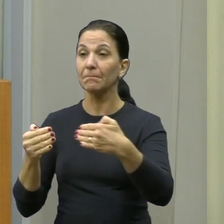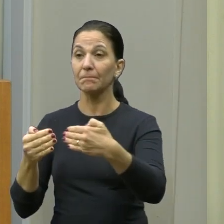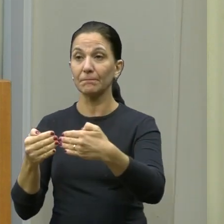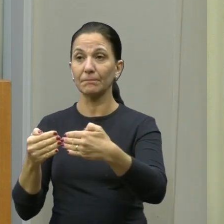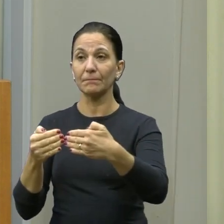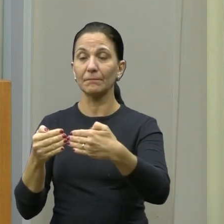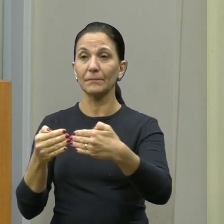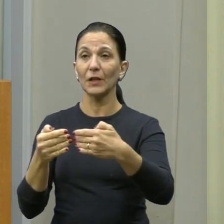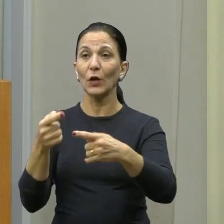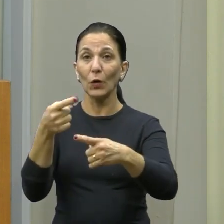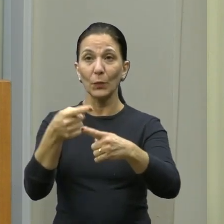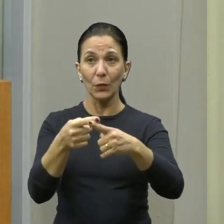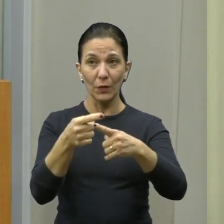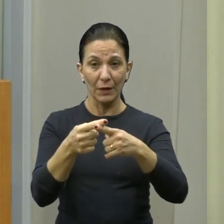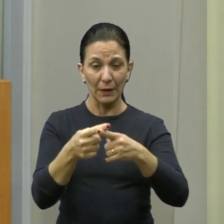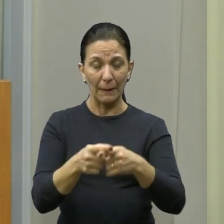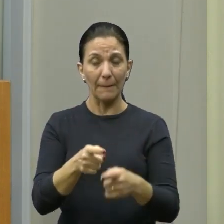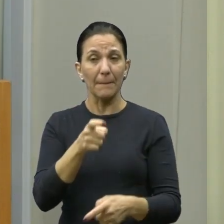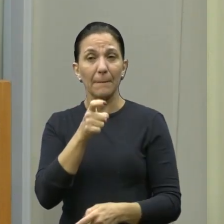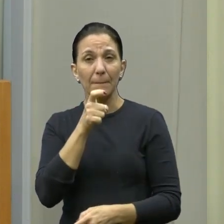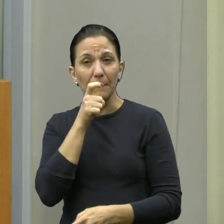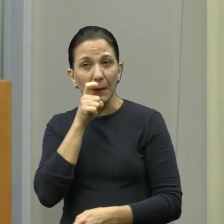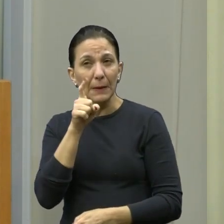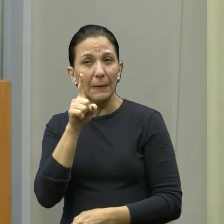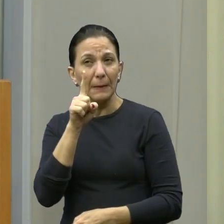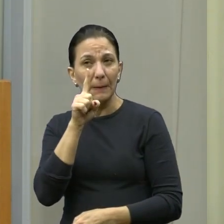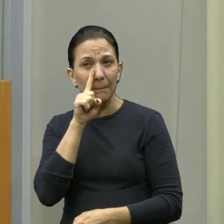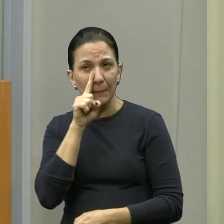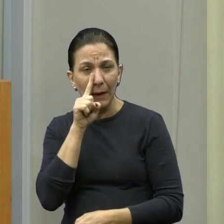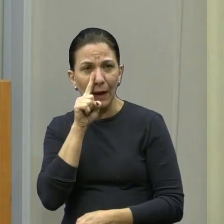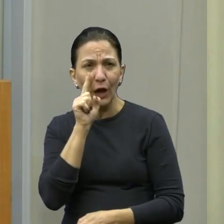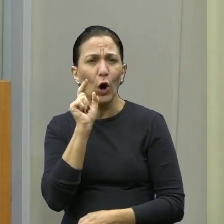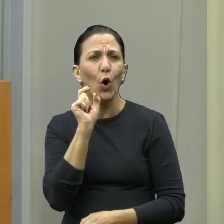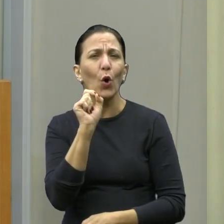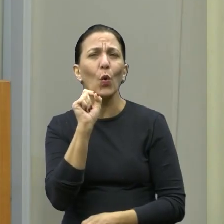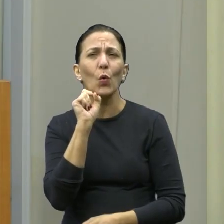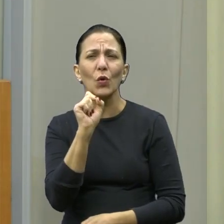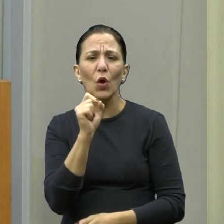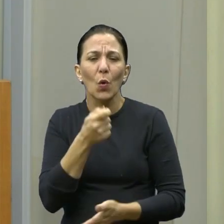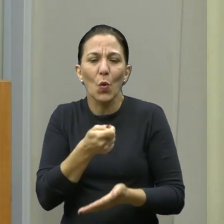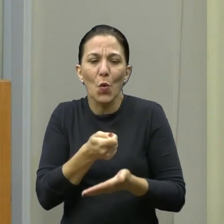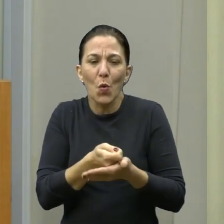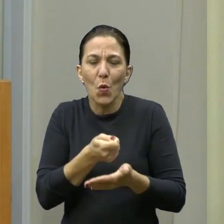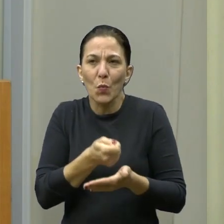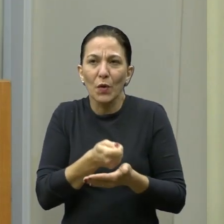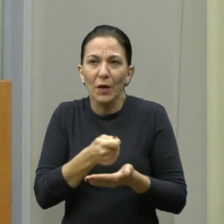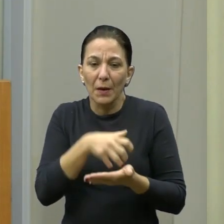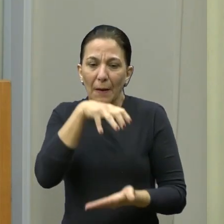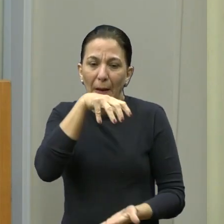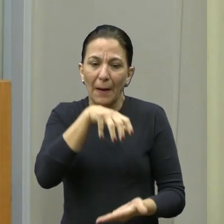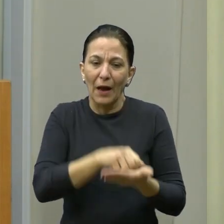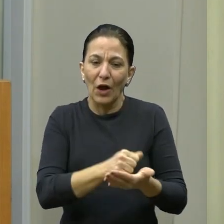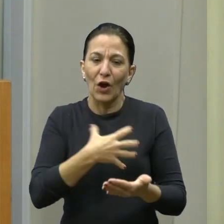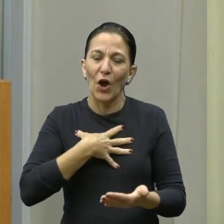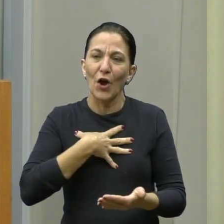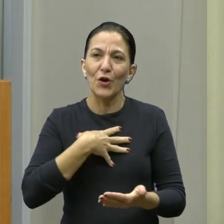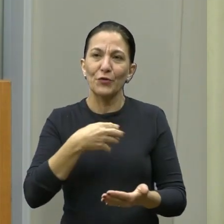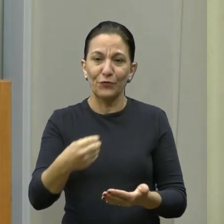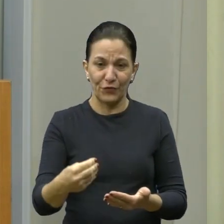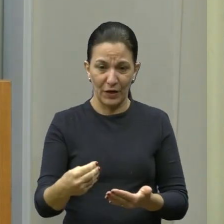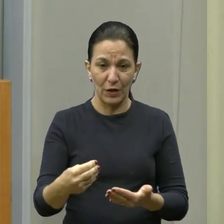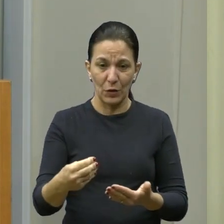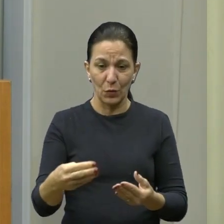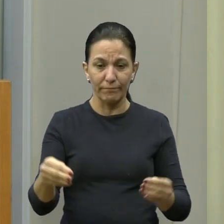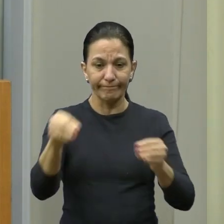escola, por que os pais estão sendo obrigados a matricular seus filhos em